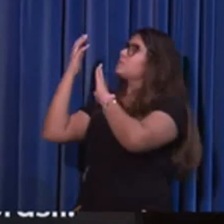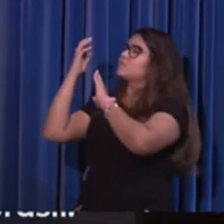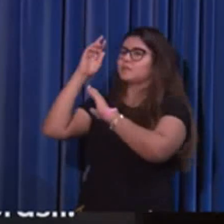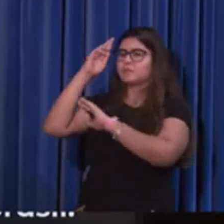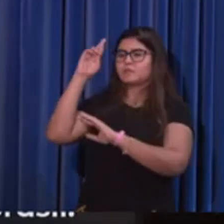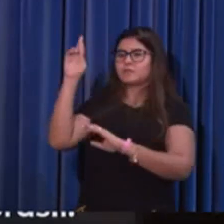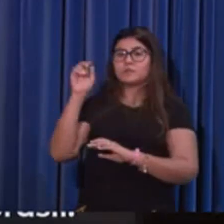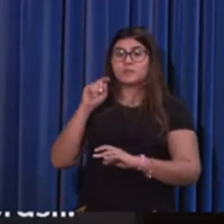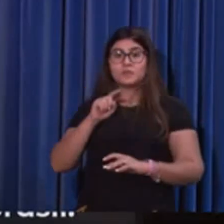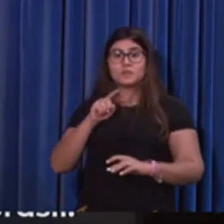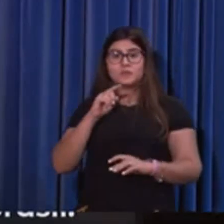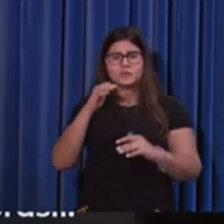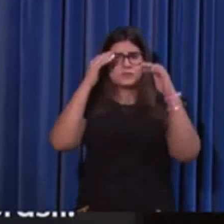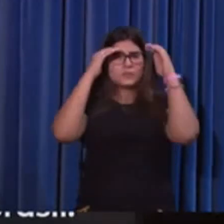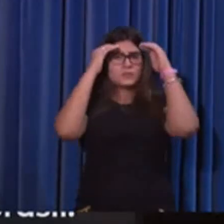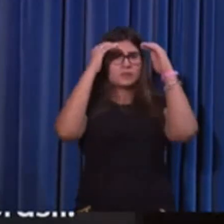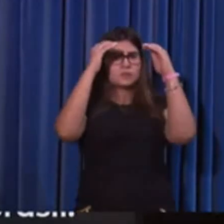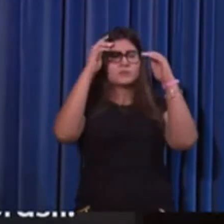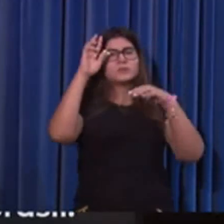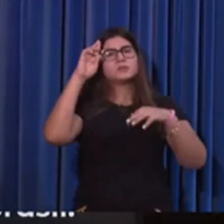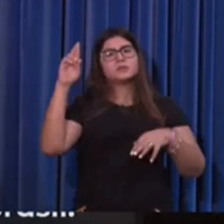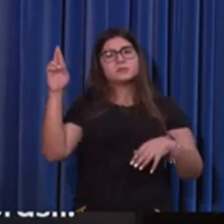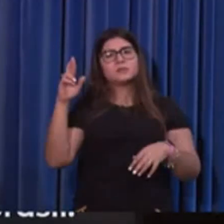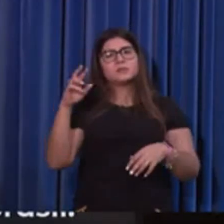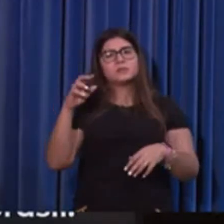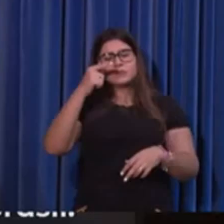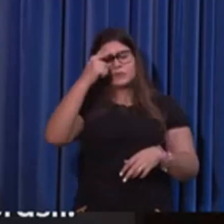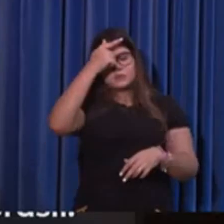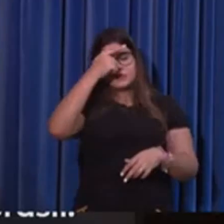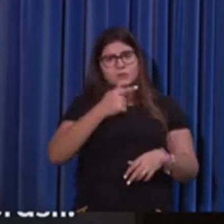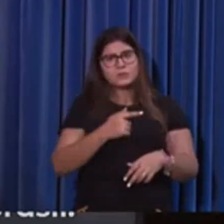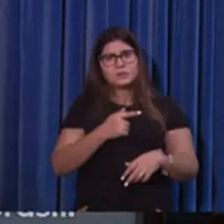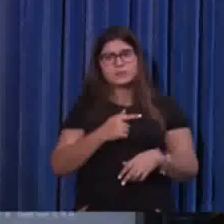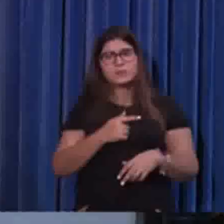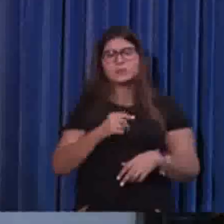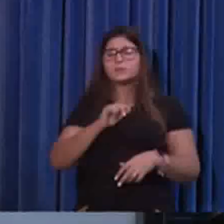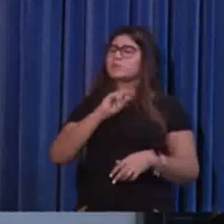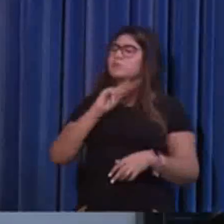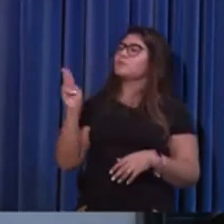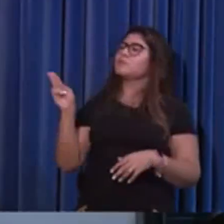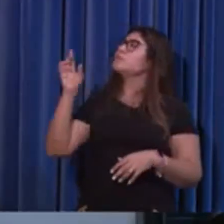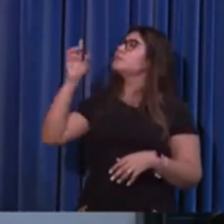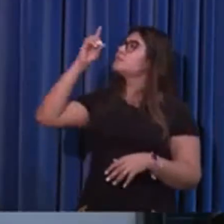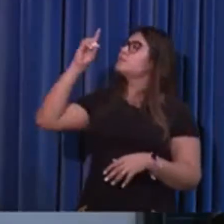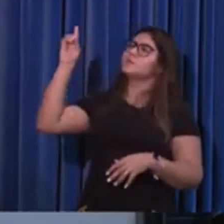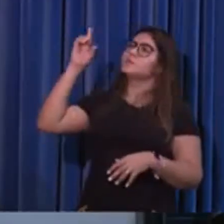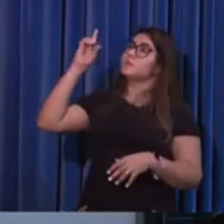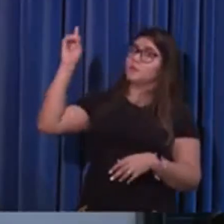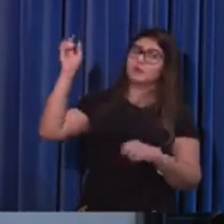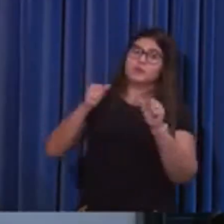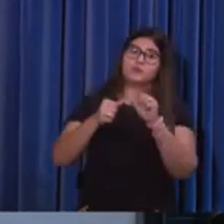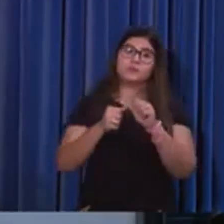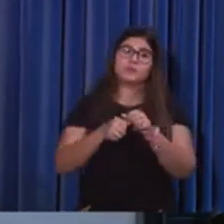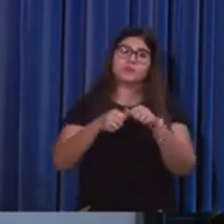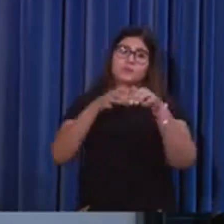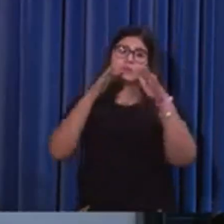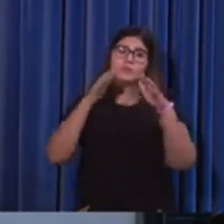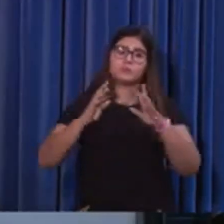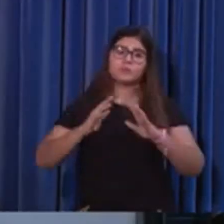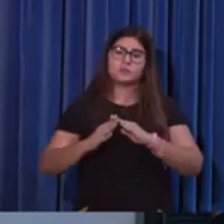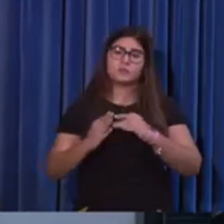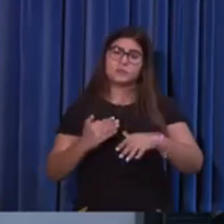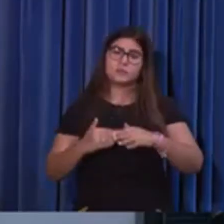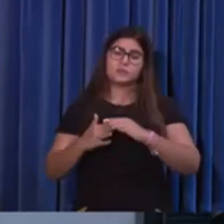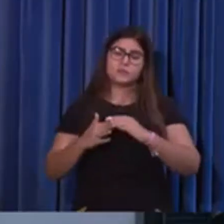você lembra do caráter, do nome de Deus. O Deus Criador de tudo e de todos sabe